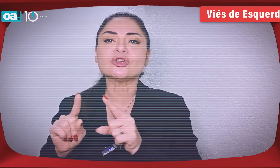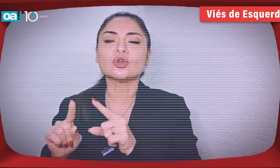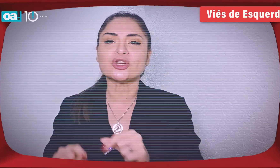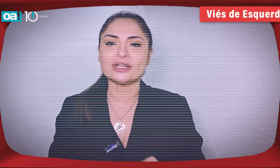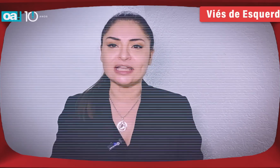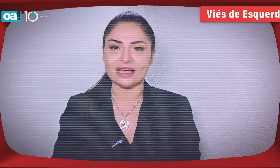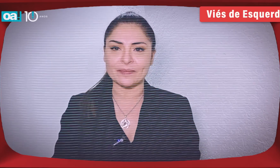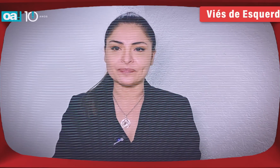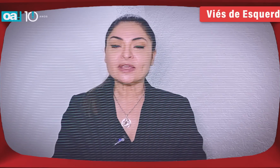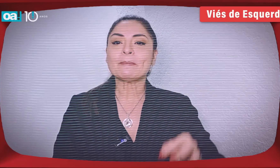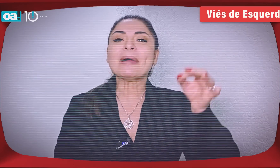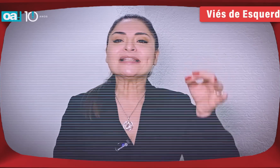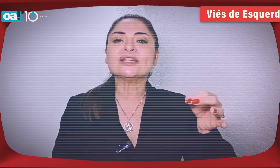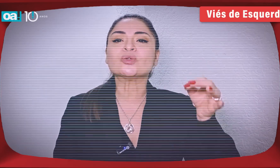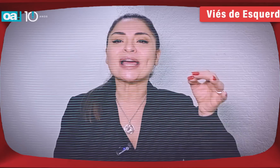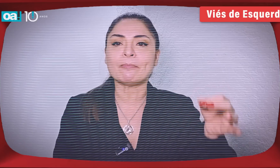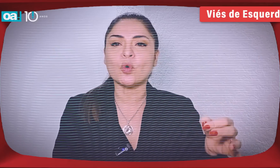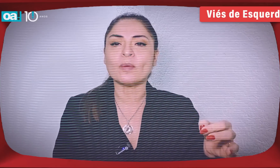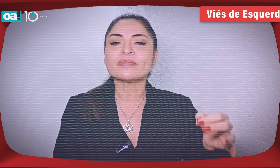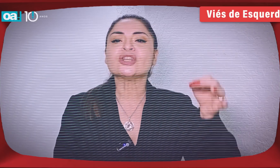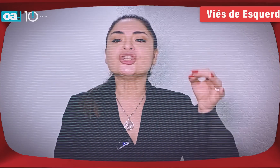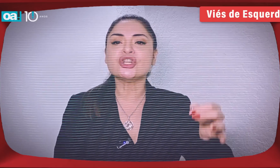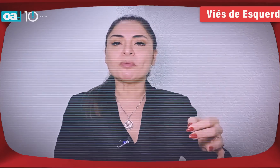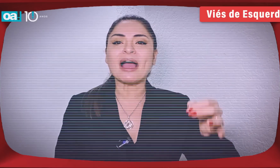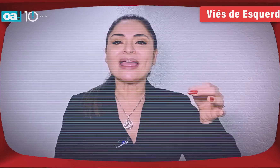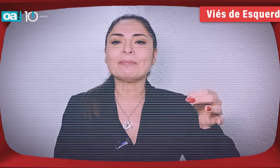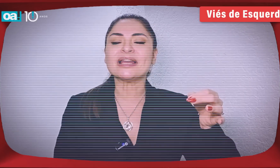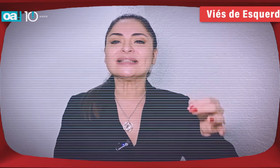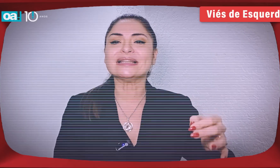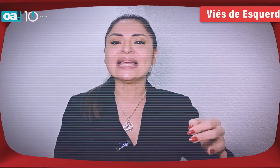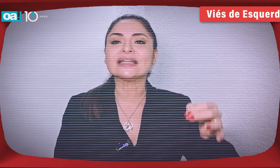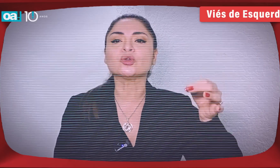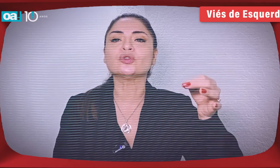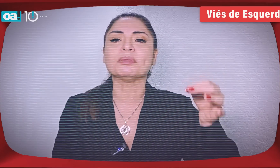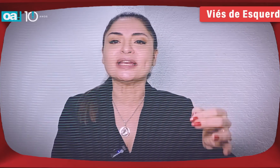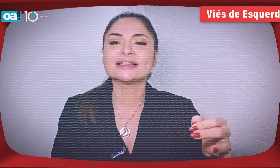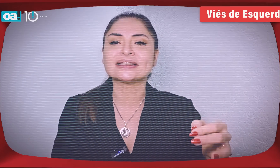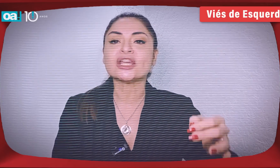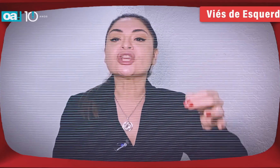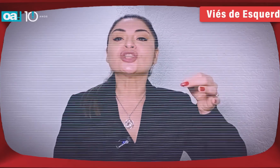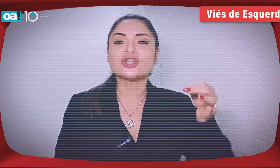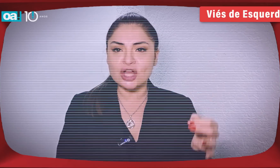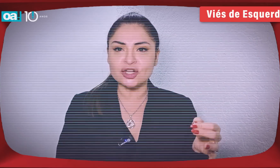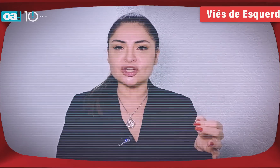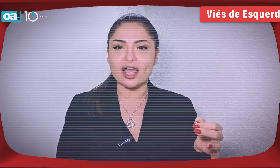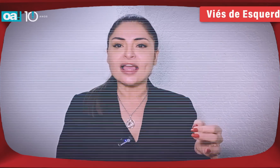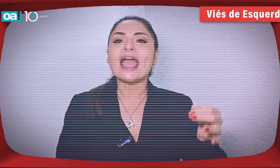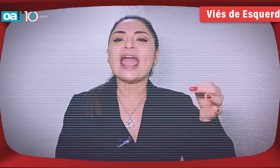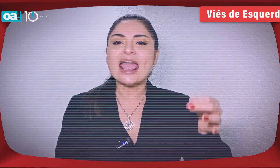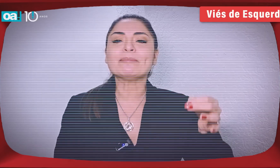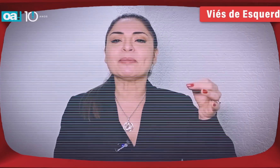é misoginia. Mas isso acabou. Dilma é a presidenta dos BRICS.